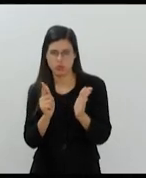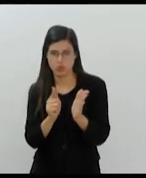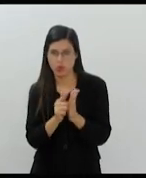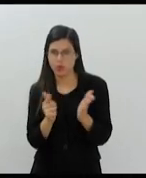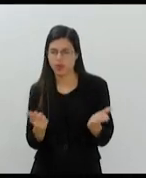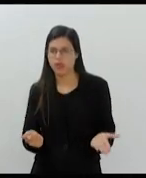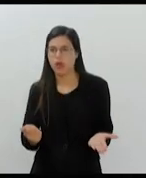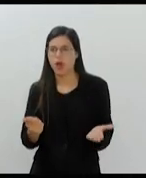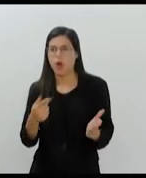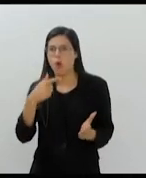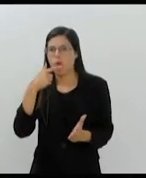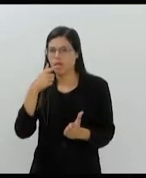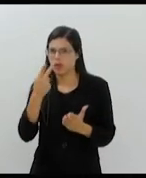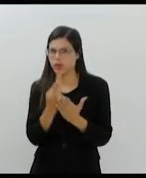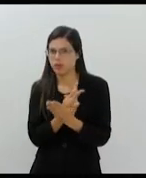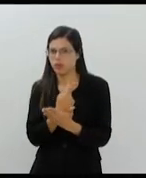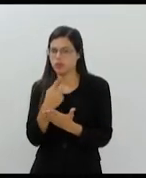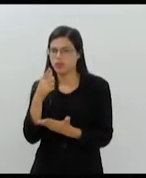do dia de ontem,